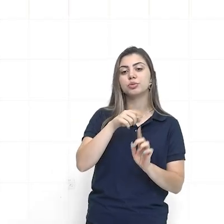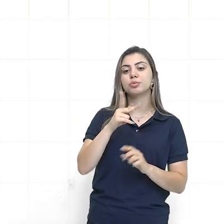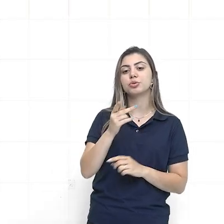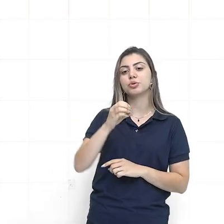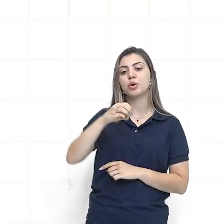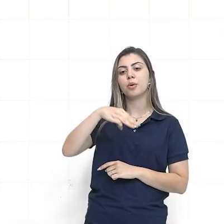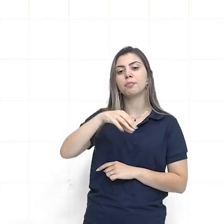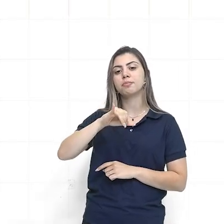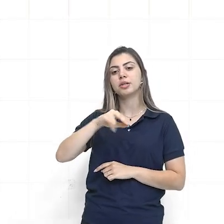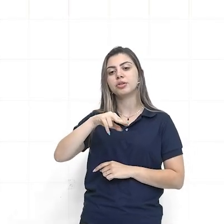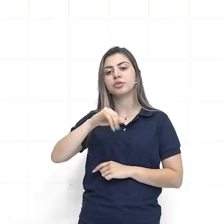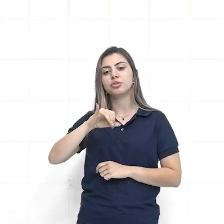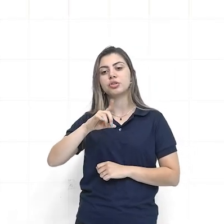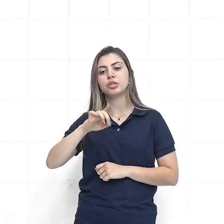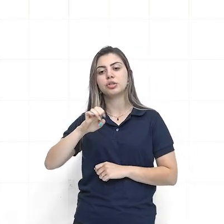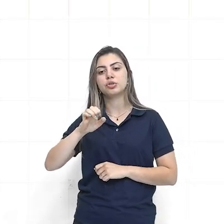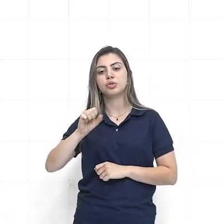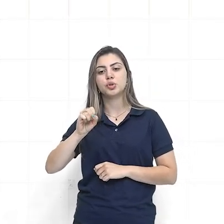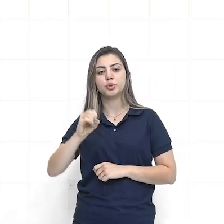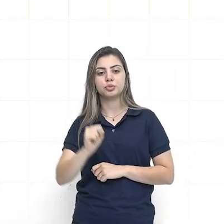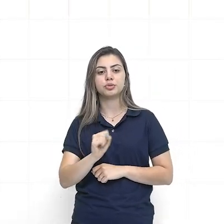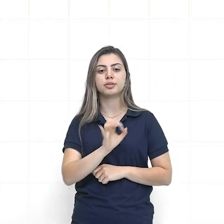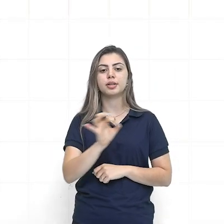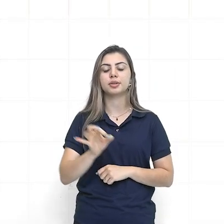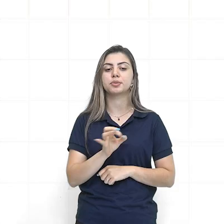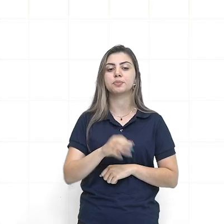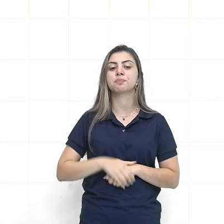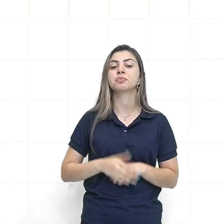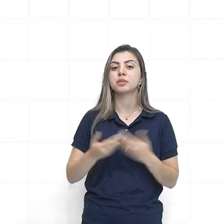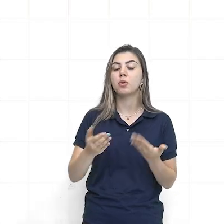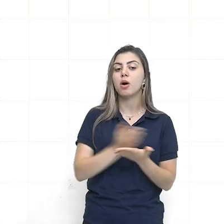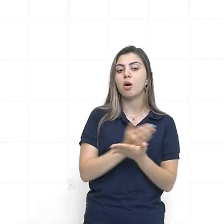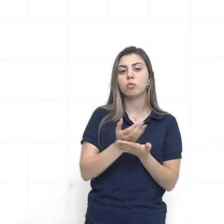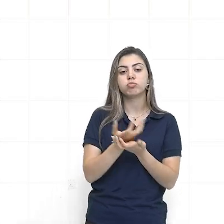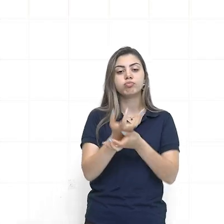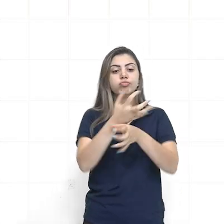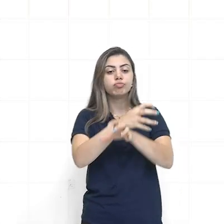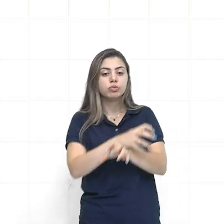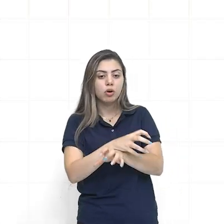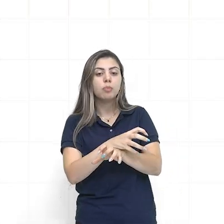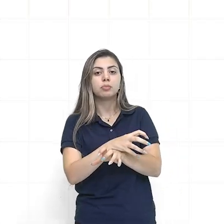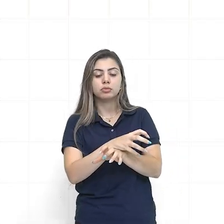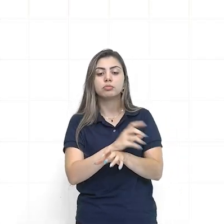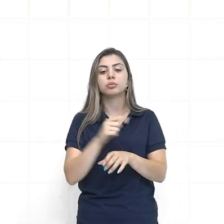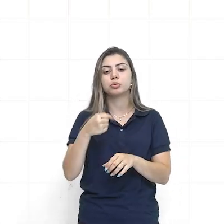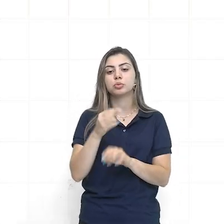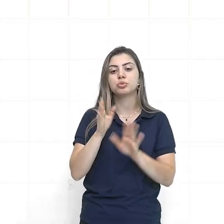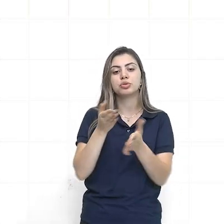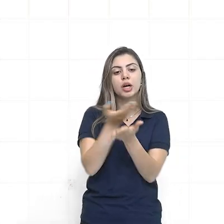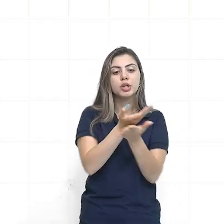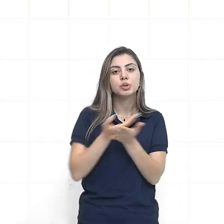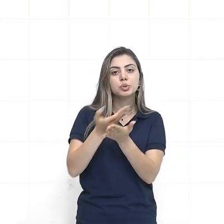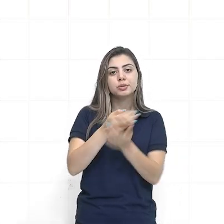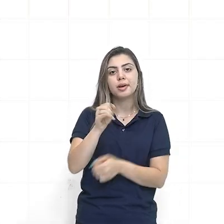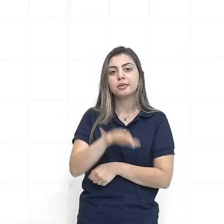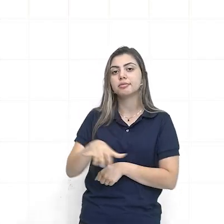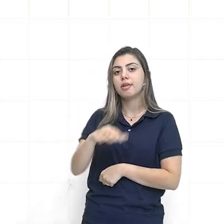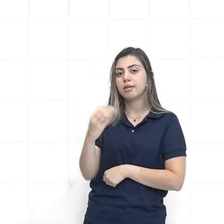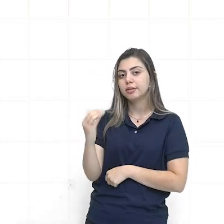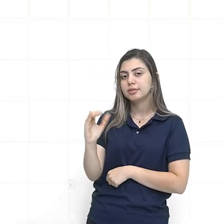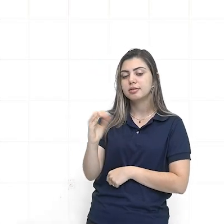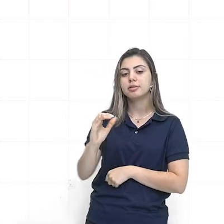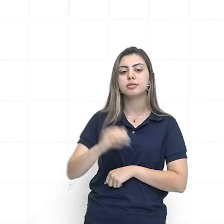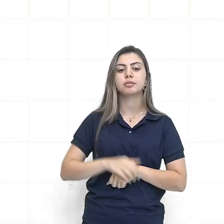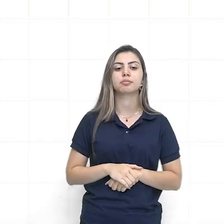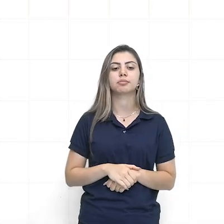tá? Então, olha só, algumas espécies de fósseis de hominídeos já estudados então pela